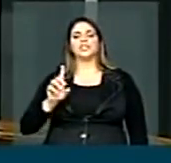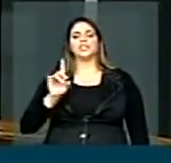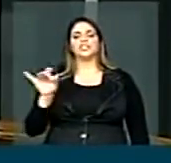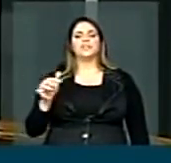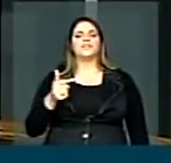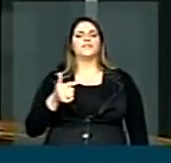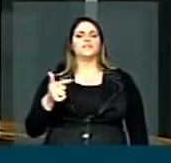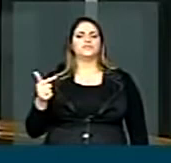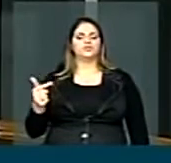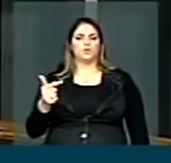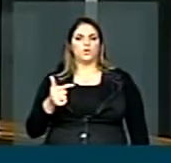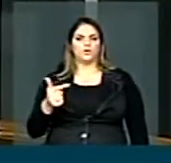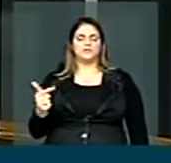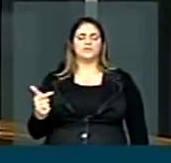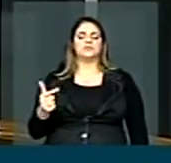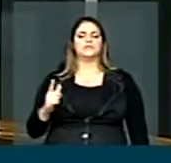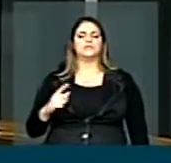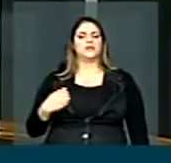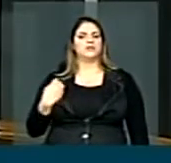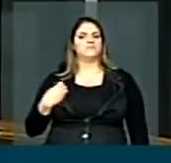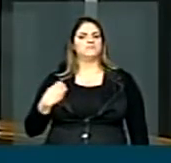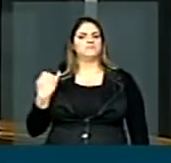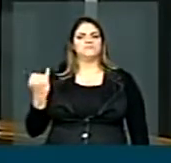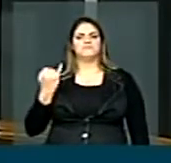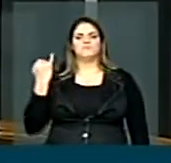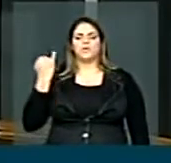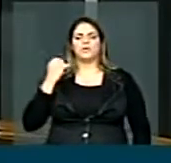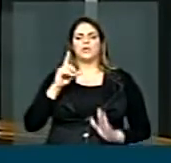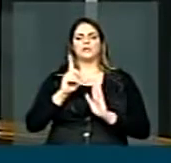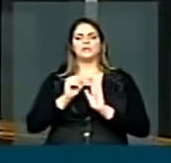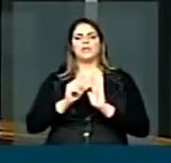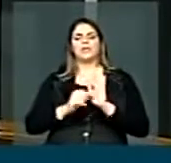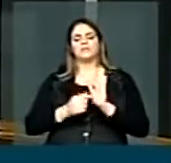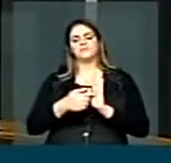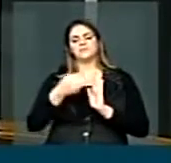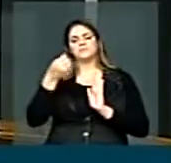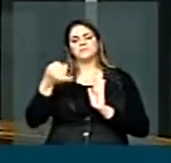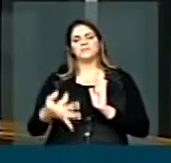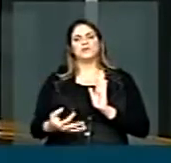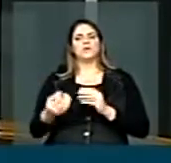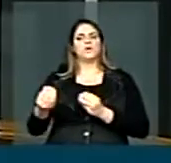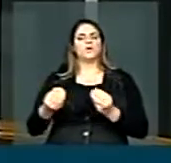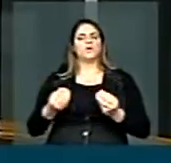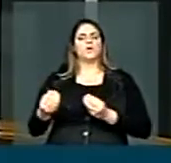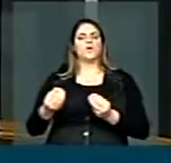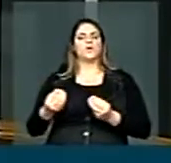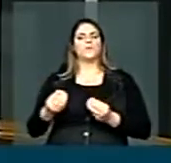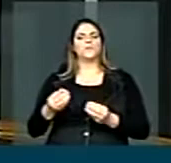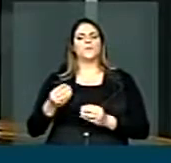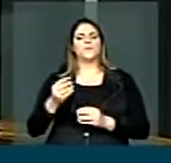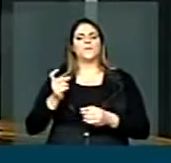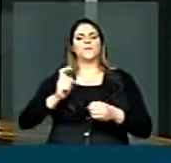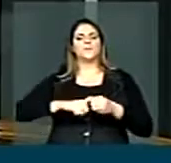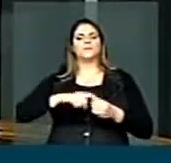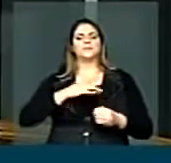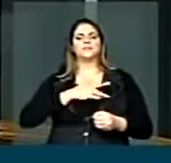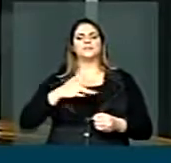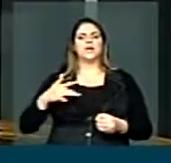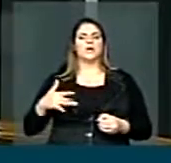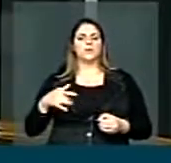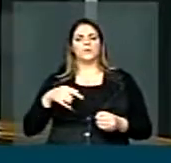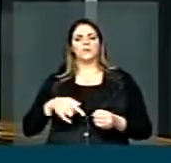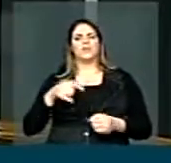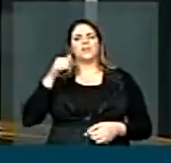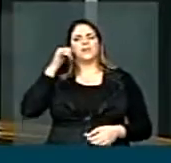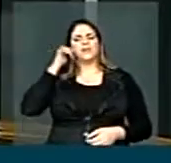22, ele traz uma matéria interessante aqui sobre plano de saúde, não é para dar dor de cabeça.